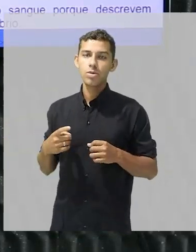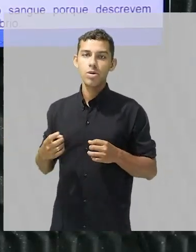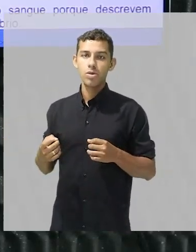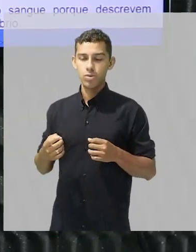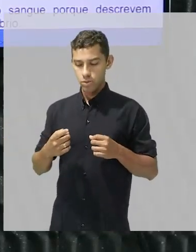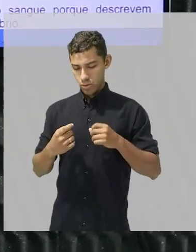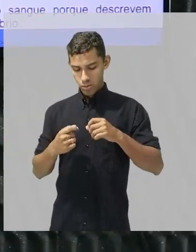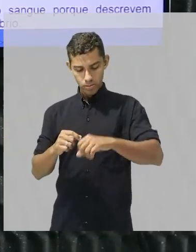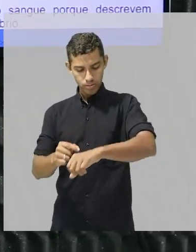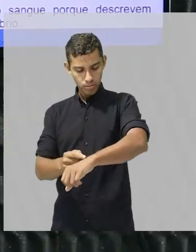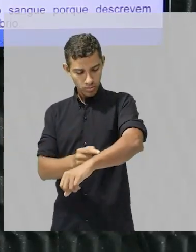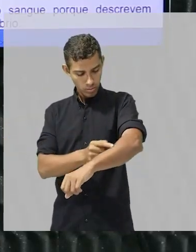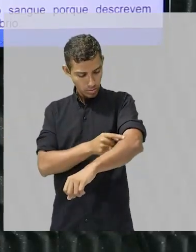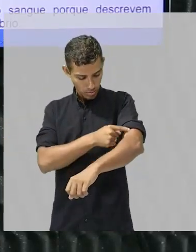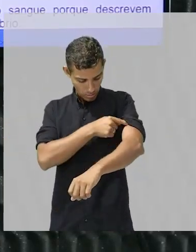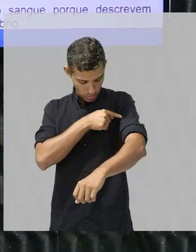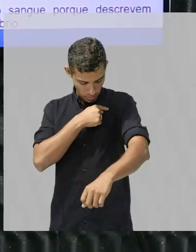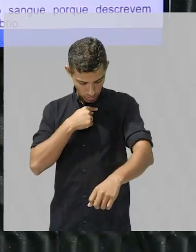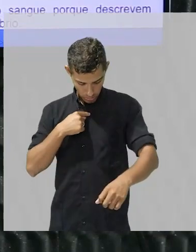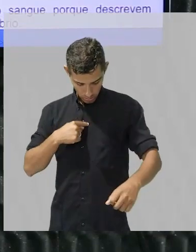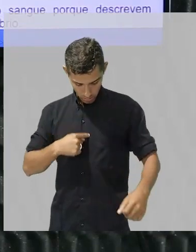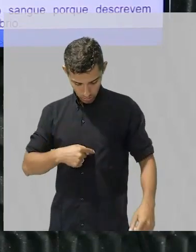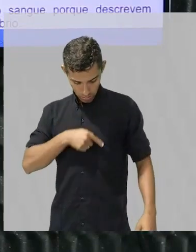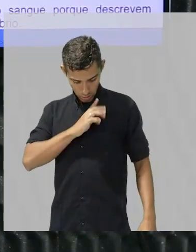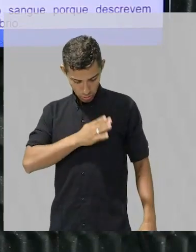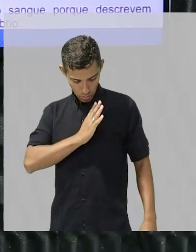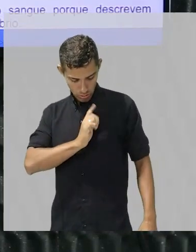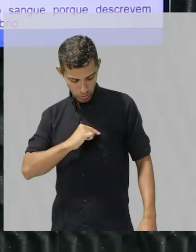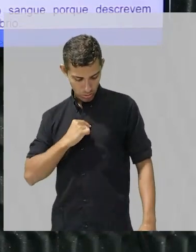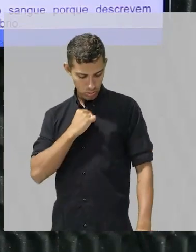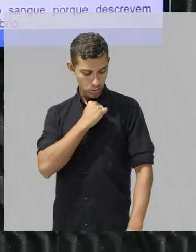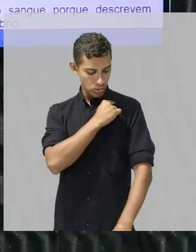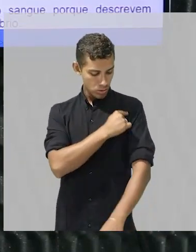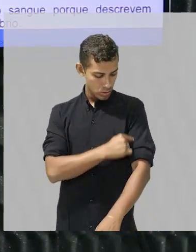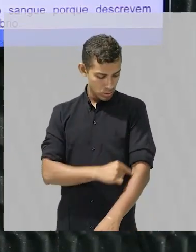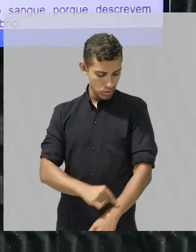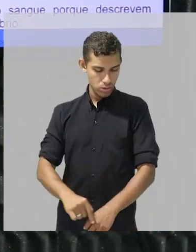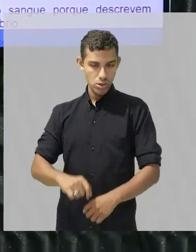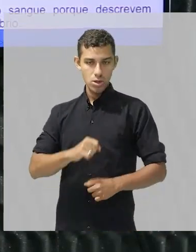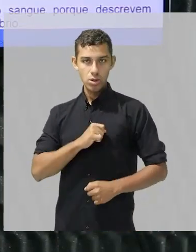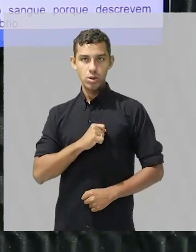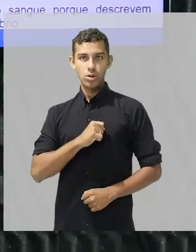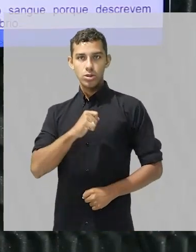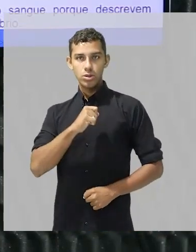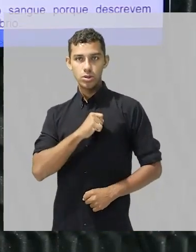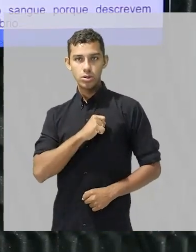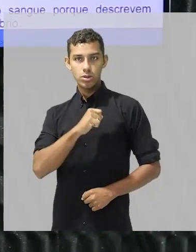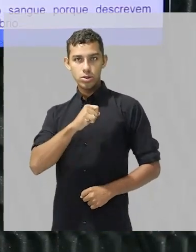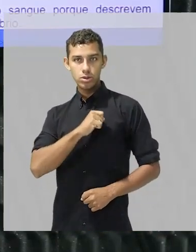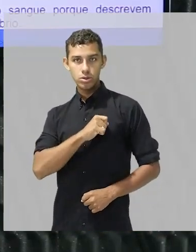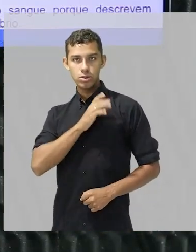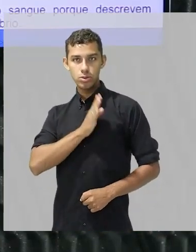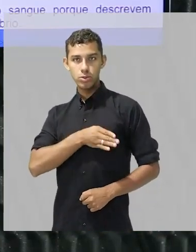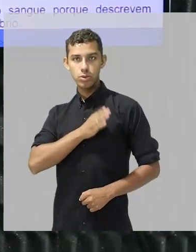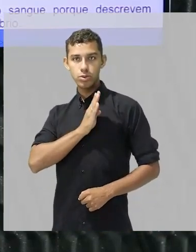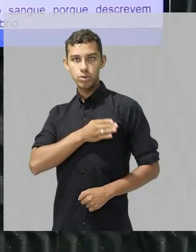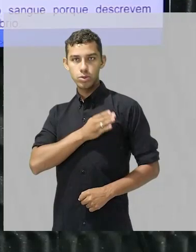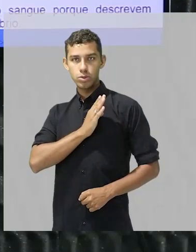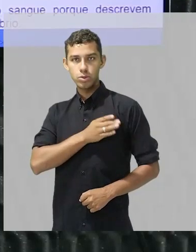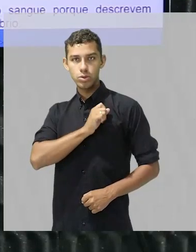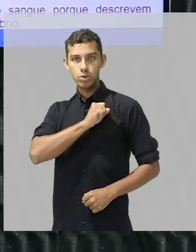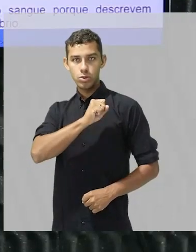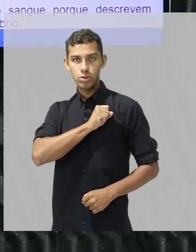para onde ele veio. Aliás, voltar de onde ele veio, na verdade, né? Porque o sangue, ele é bombeado e, às vezes, elas têm um objetivo